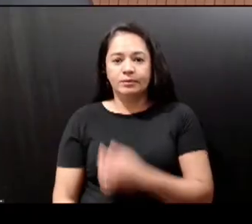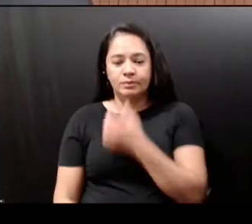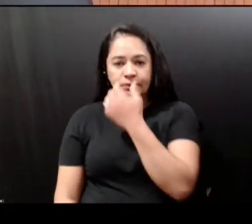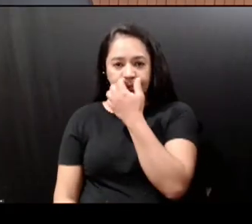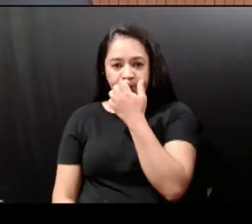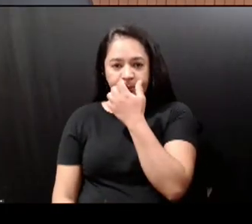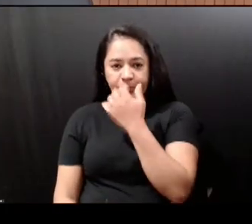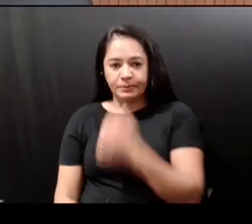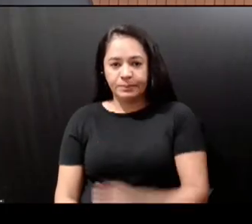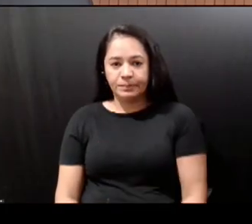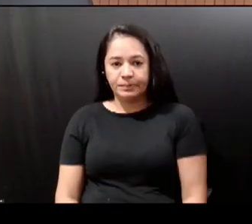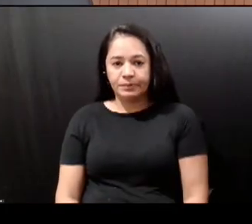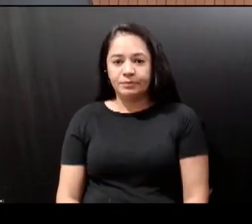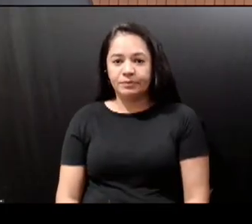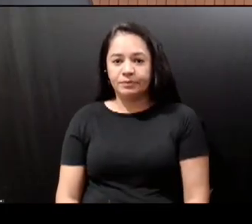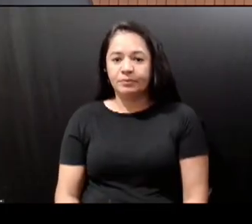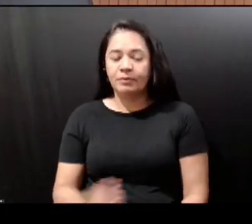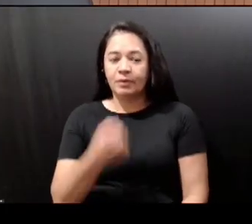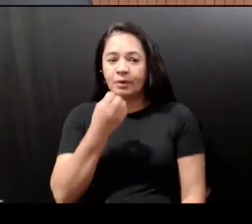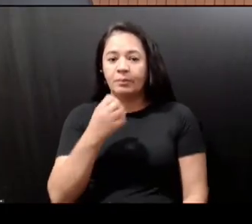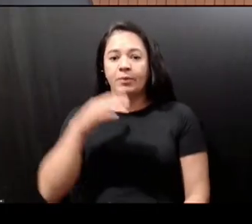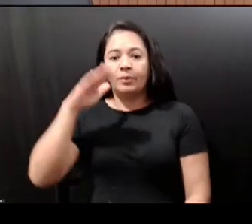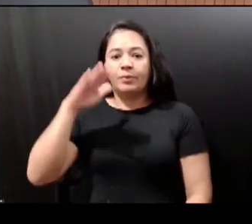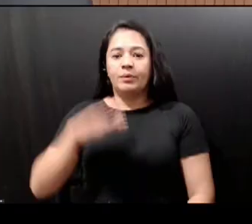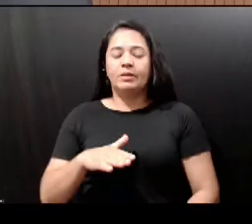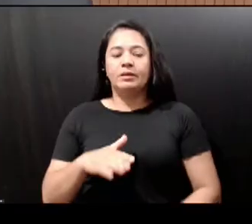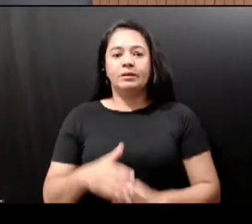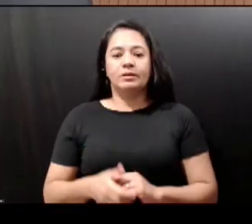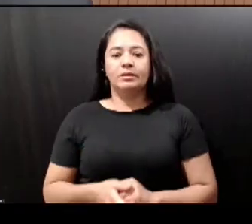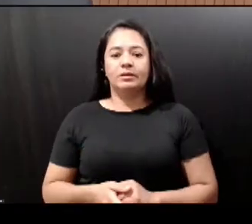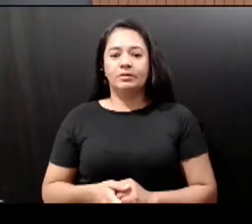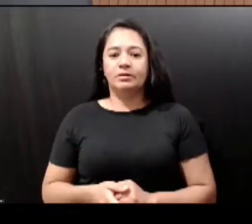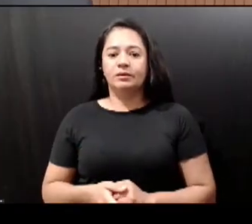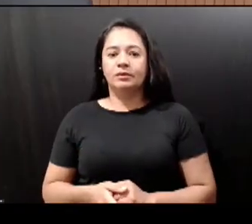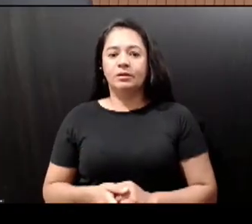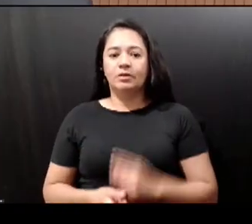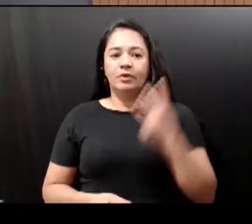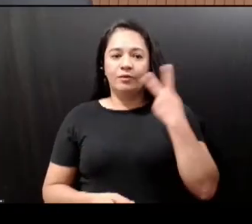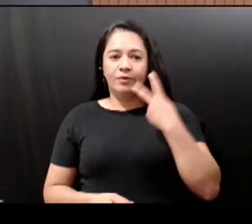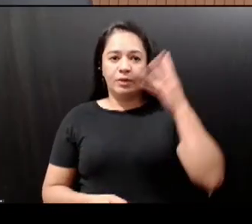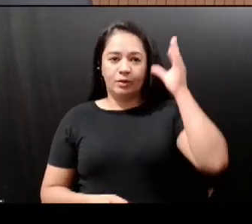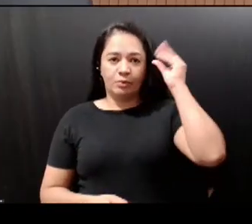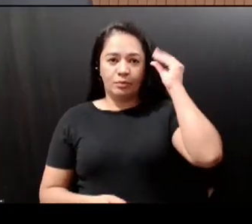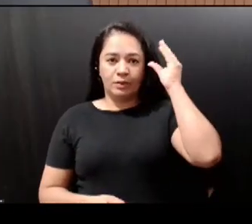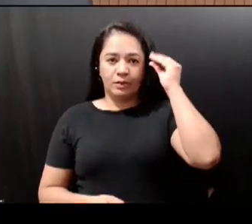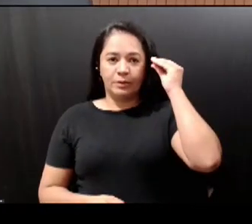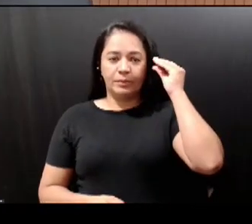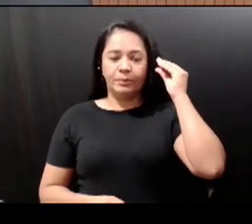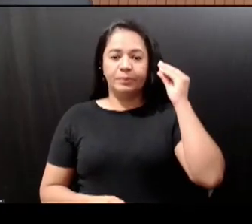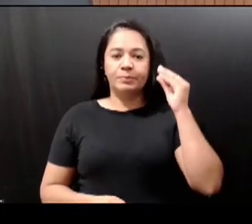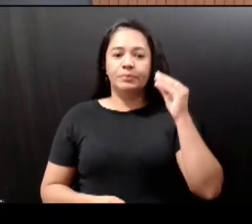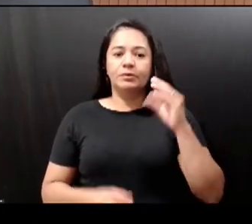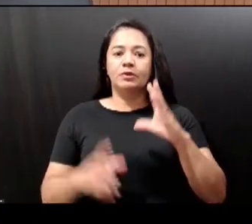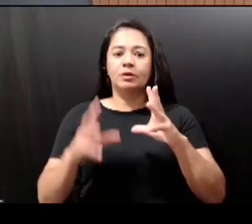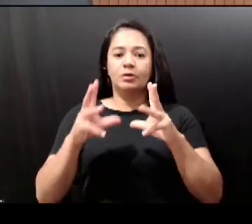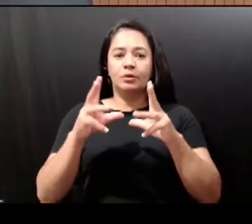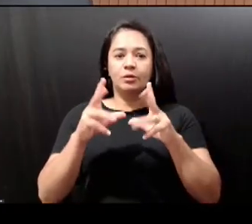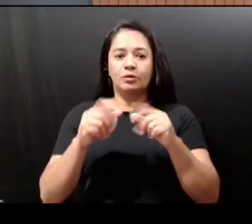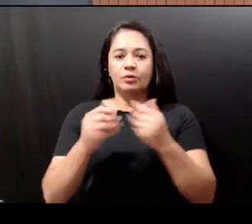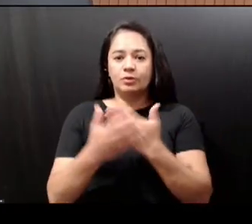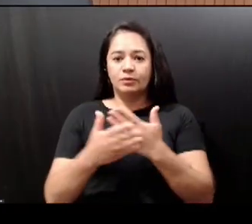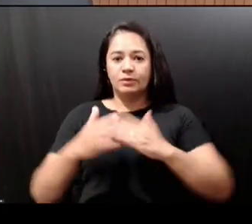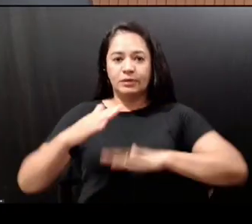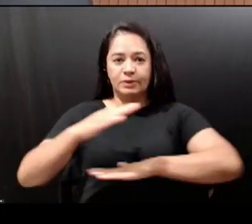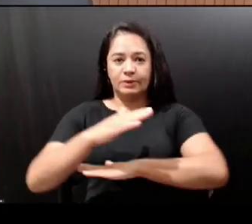Boa tarde, senhor presidente. Boa tarde, vereador Benê Lima. Boa tarde aqui ao pessoal da TV Câmara, pessoal que